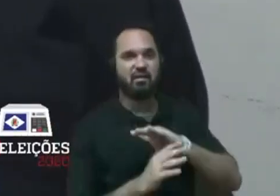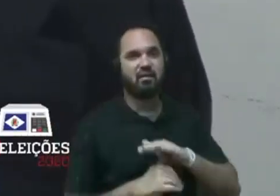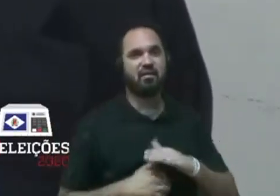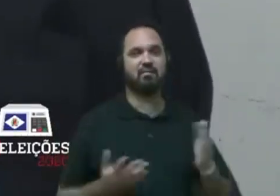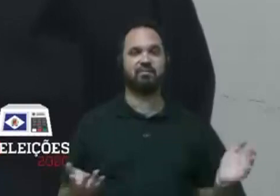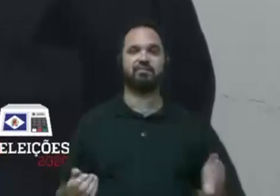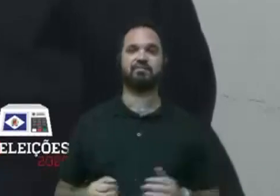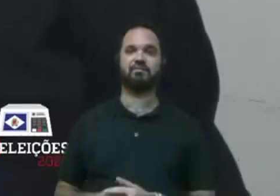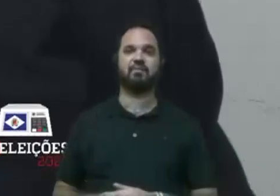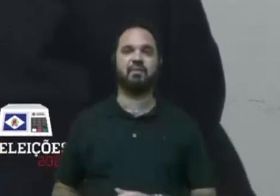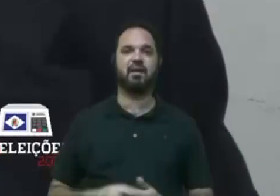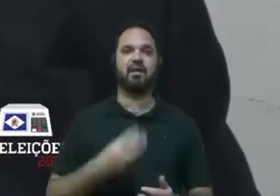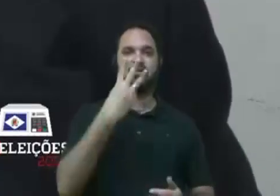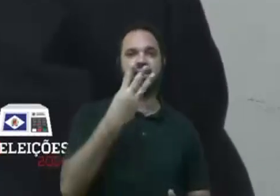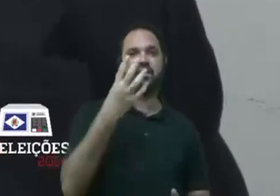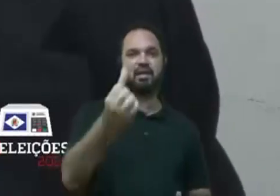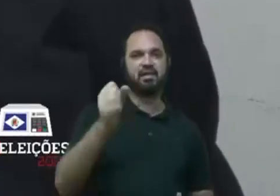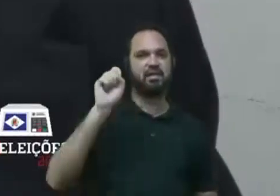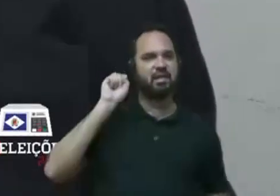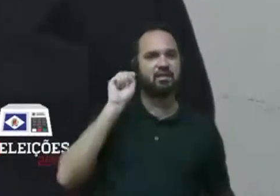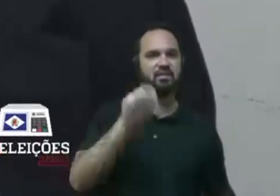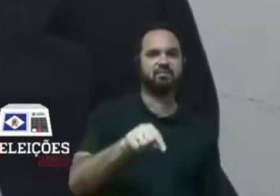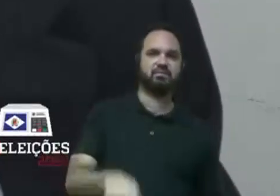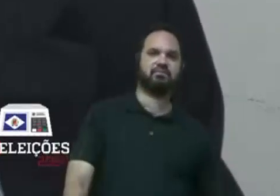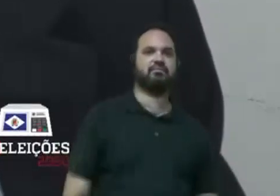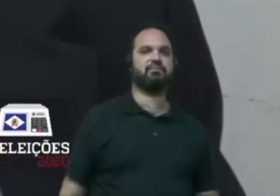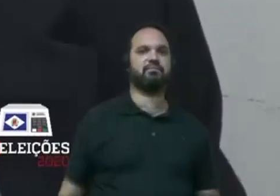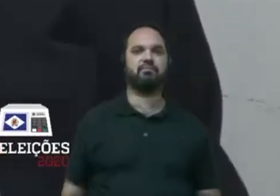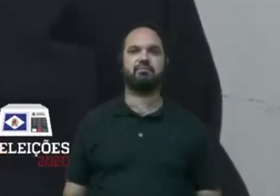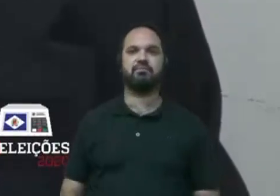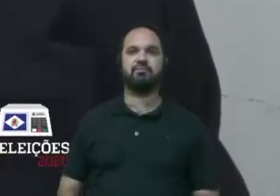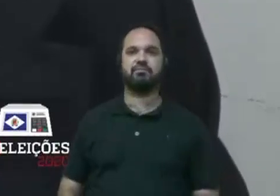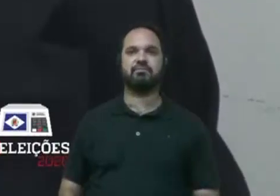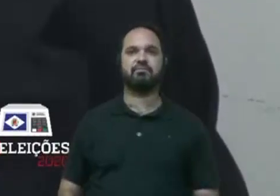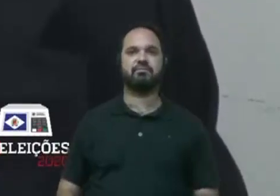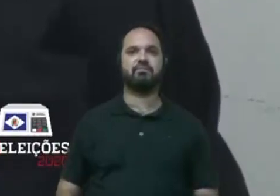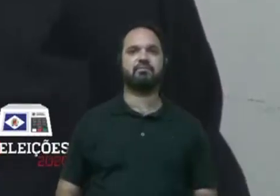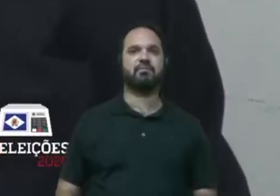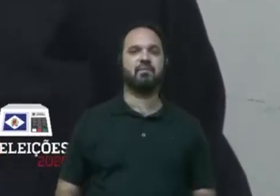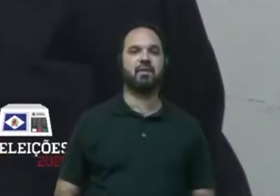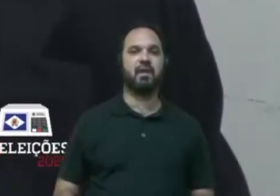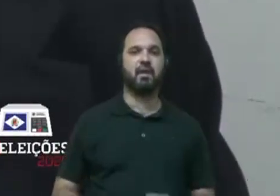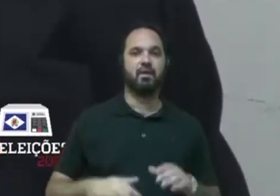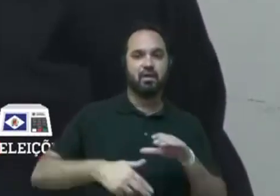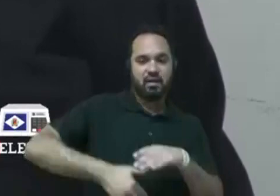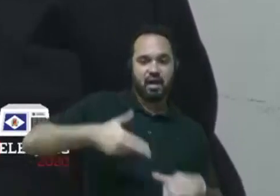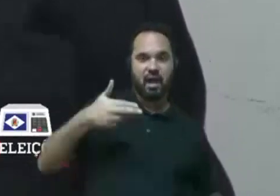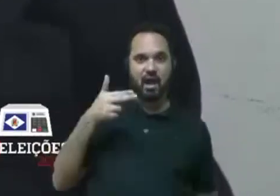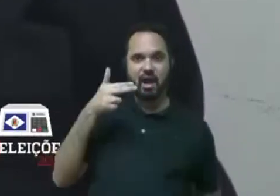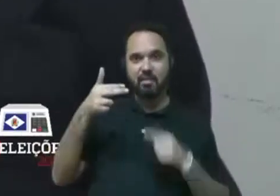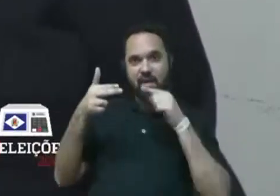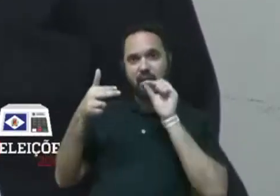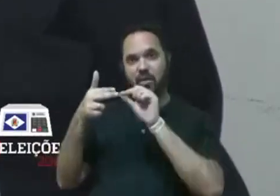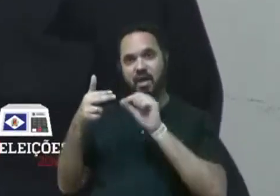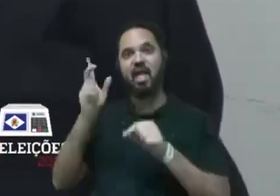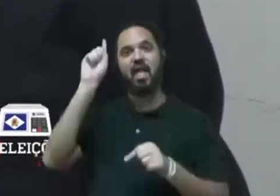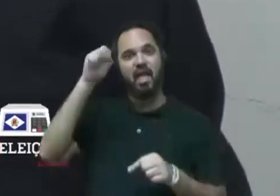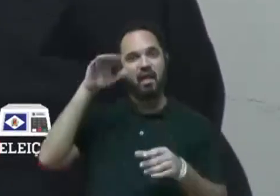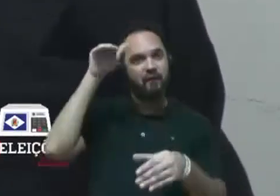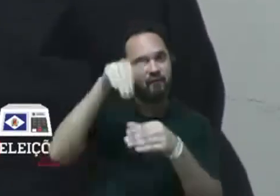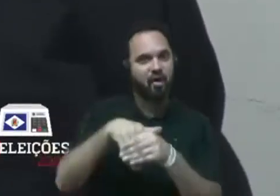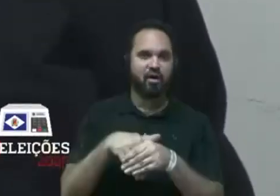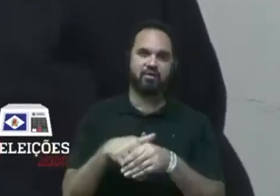outro lado 36 neles minha gente a aba que nós temos é o voto